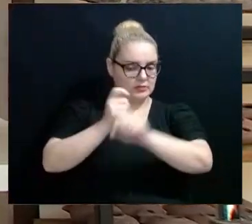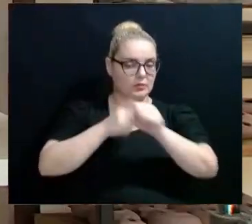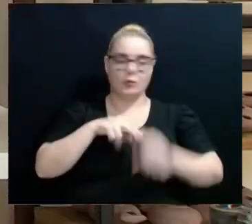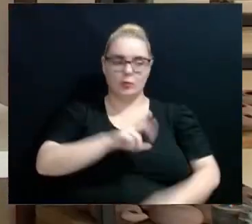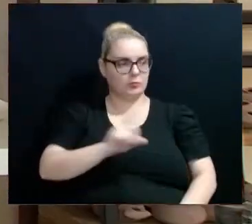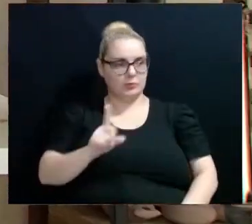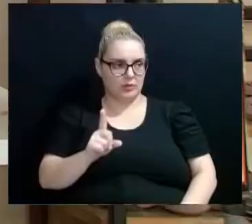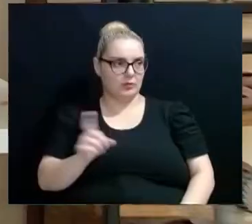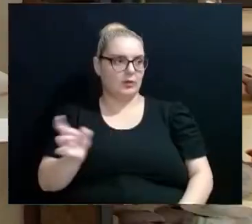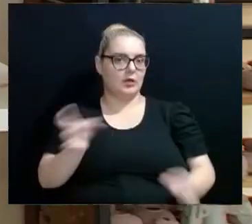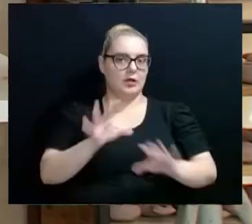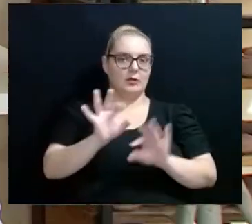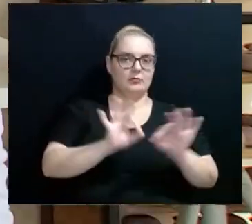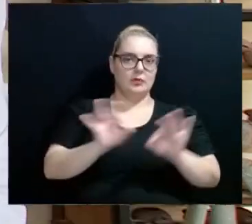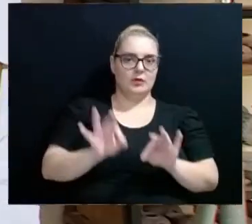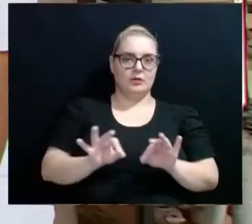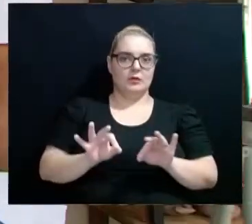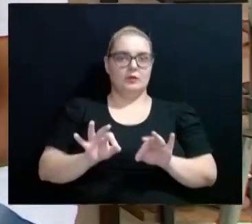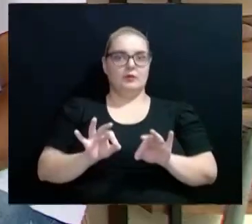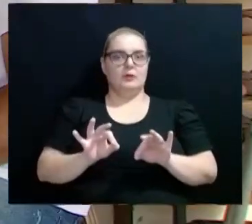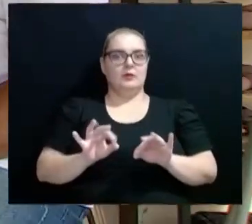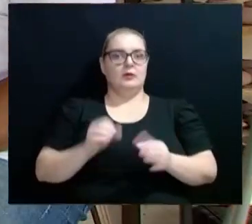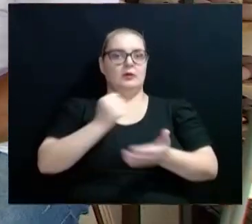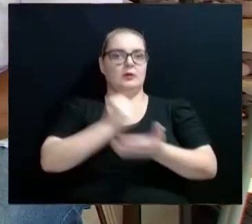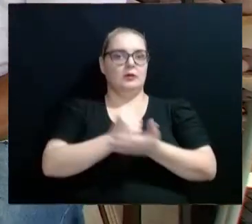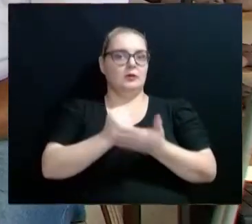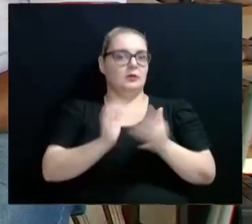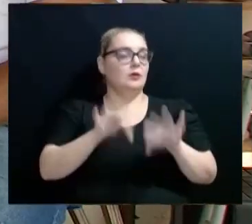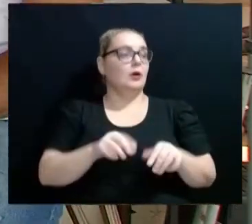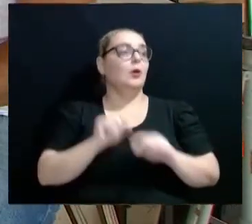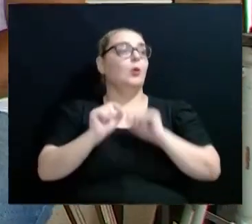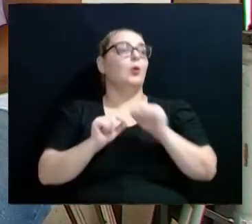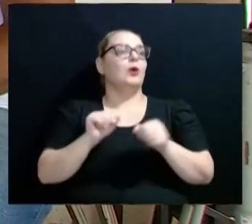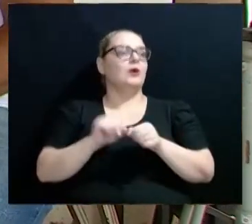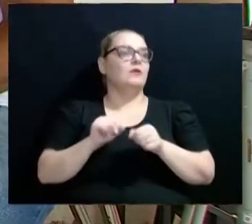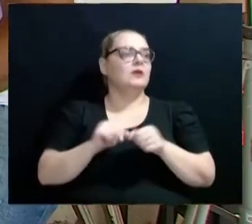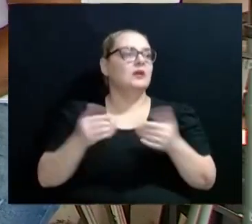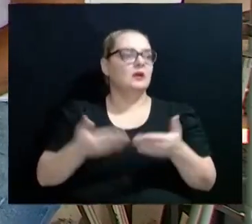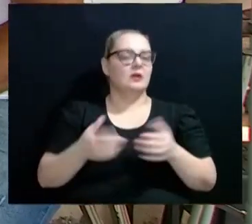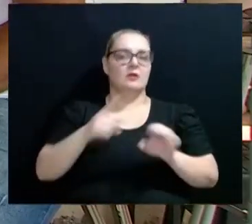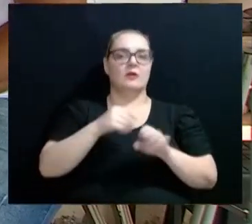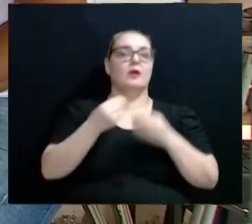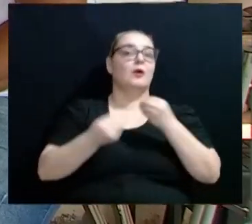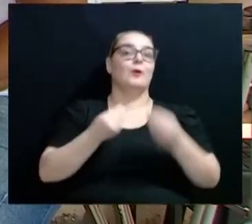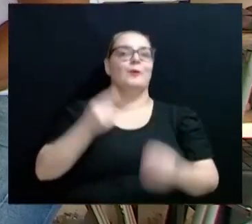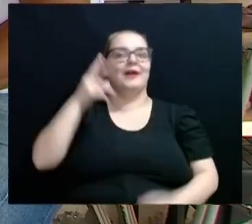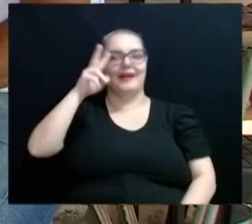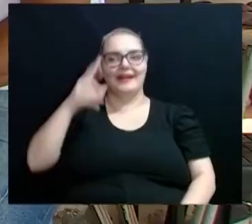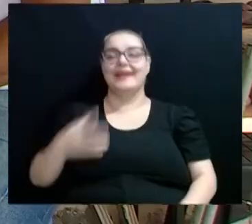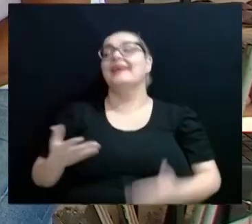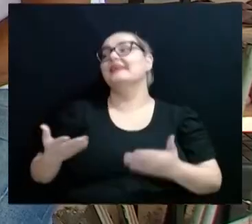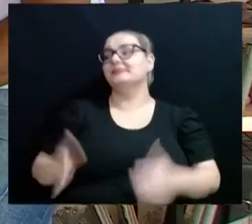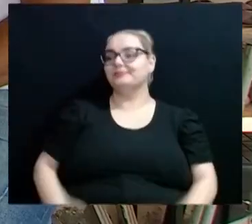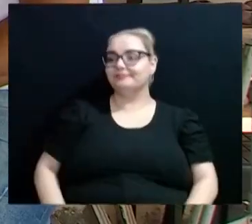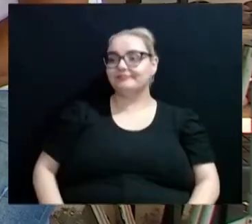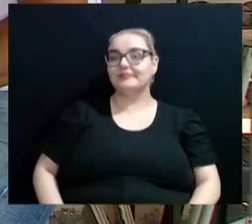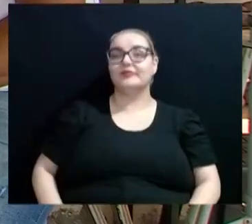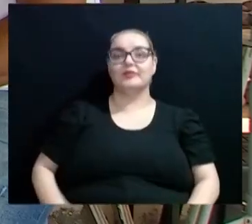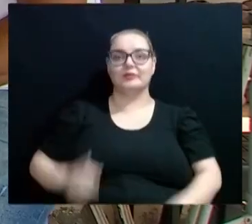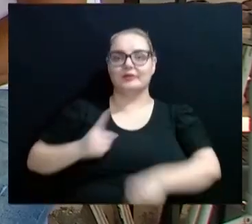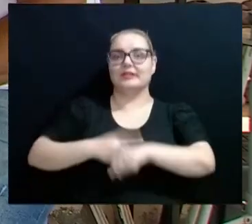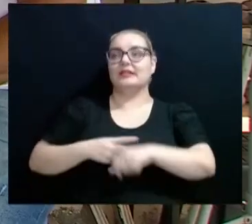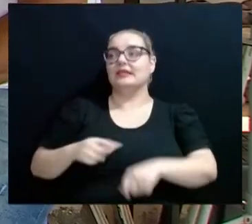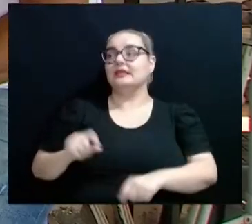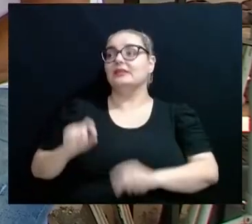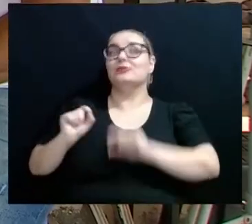partir de um planejamento, enquanto você realizava essa obra, ou não? Acabou o projeto, terminou o contrato,